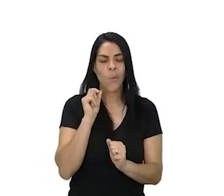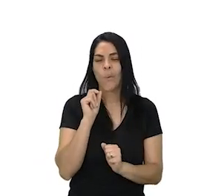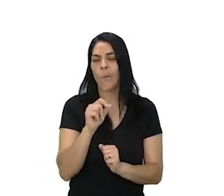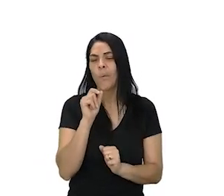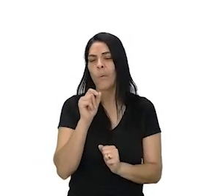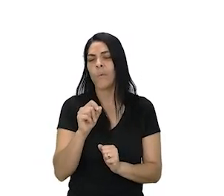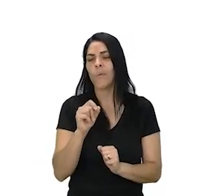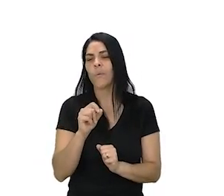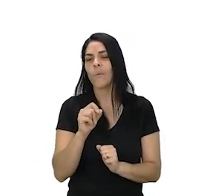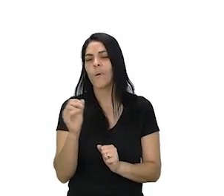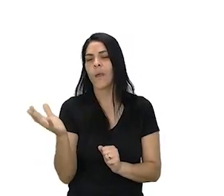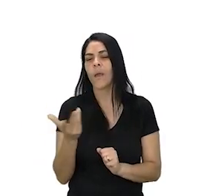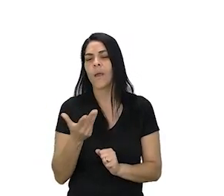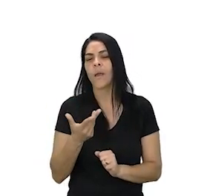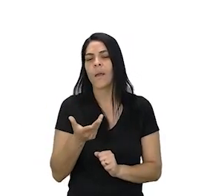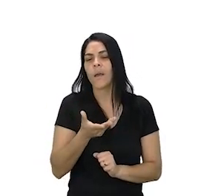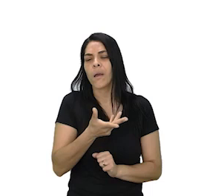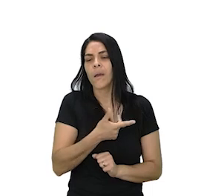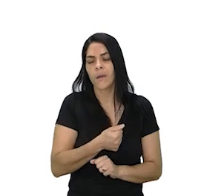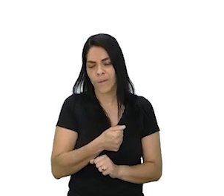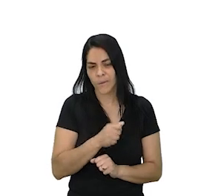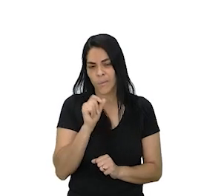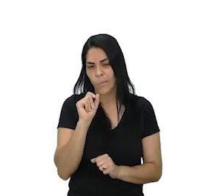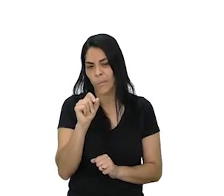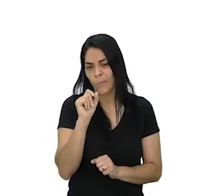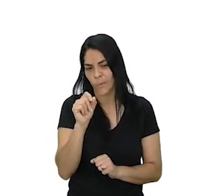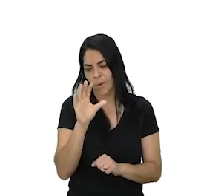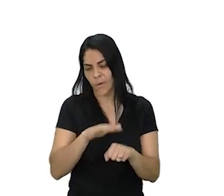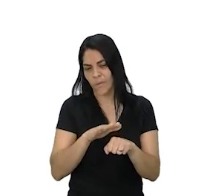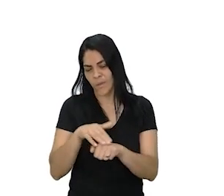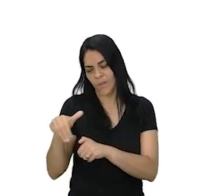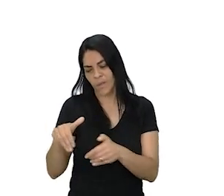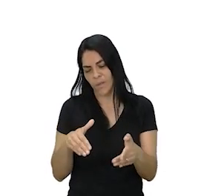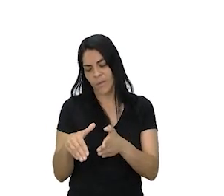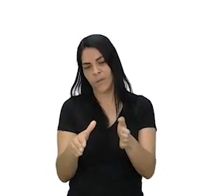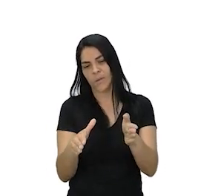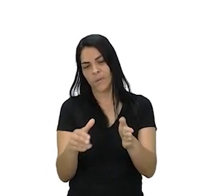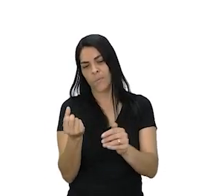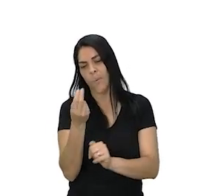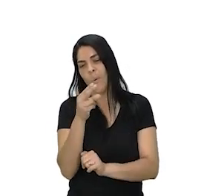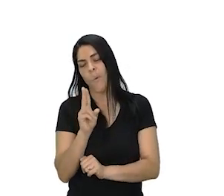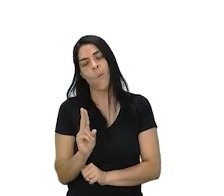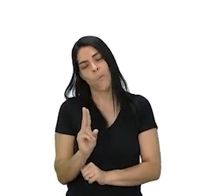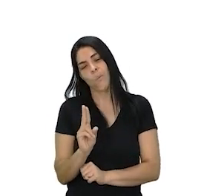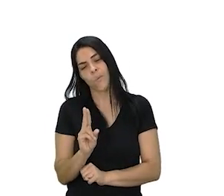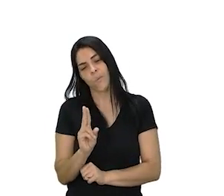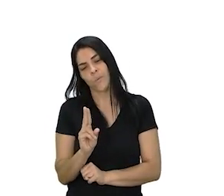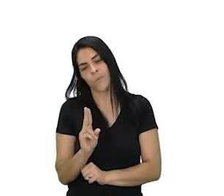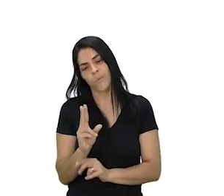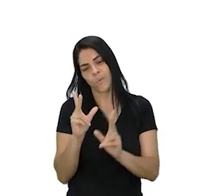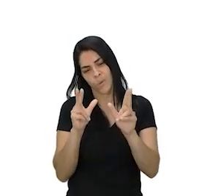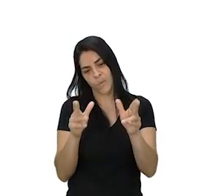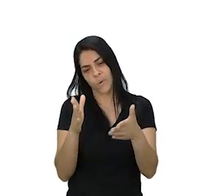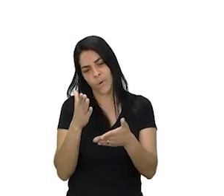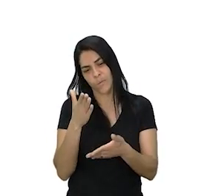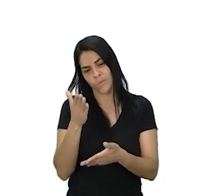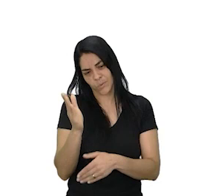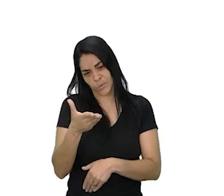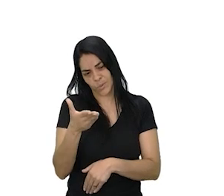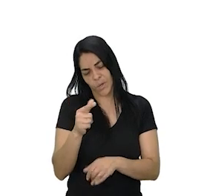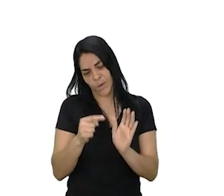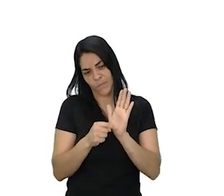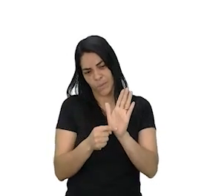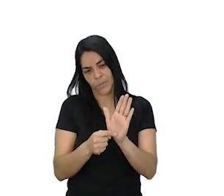mais rápido. Eu fazer esse percurso aqui, né, como a gente está mostrando aqui, mas